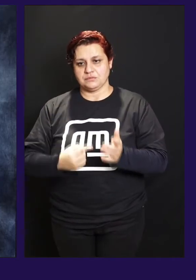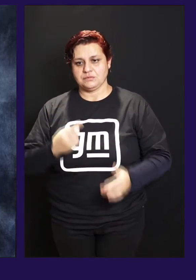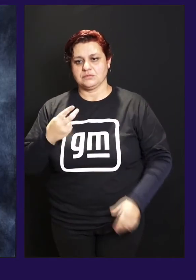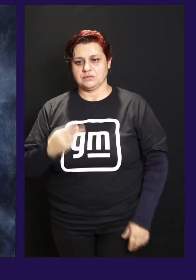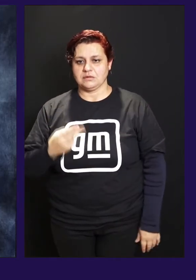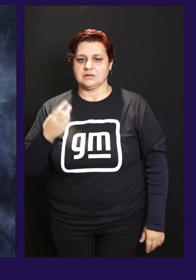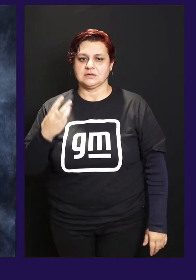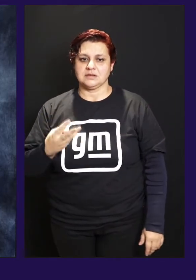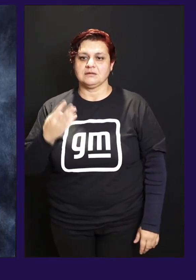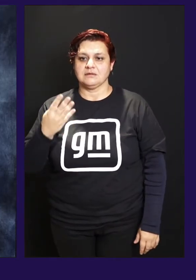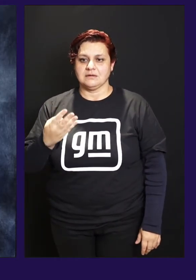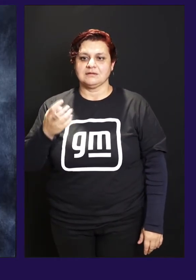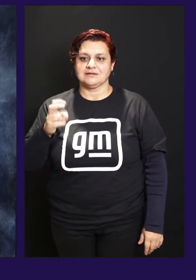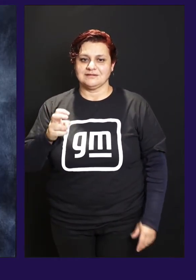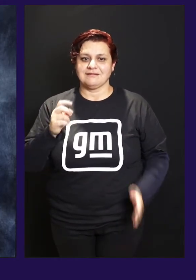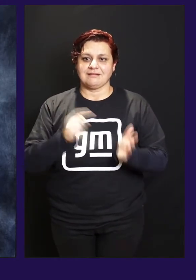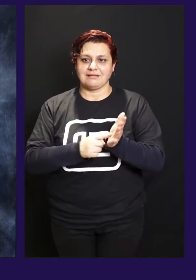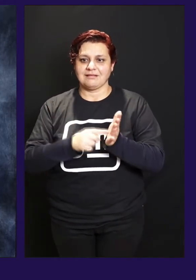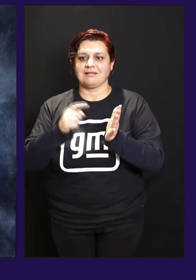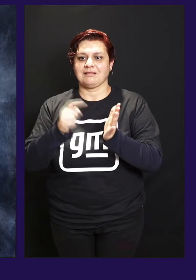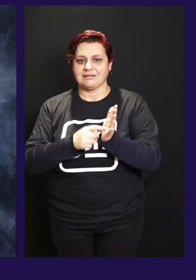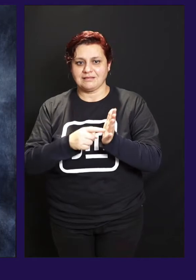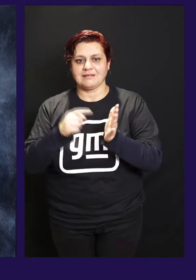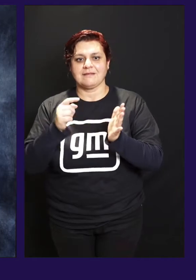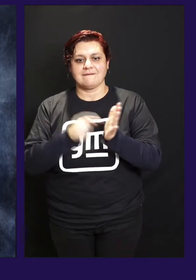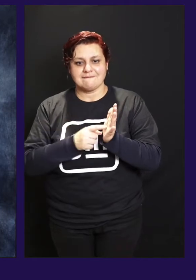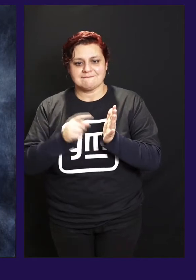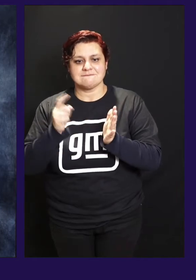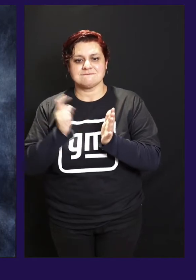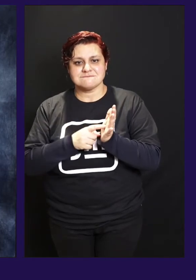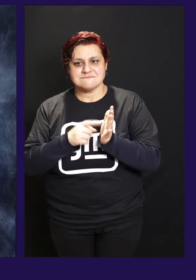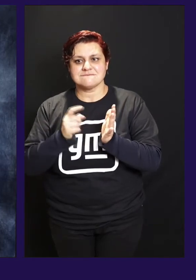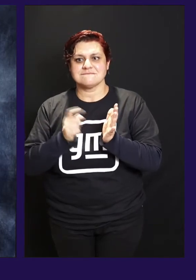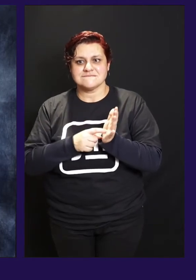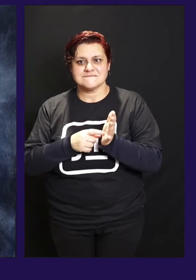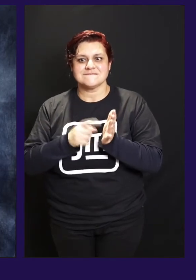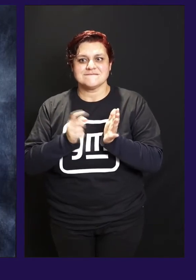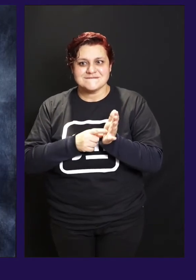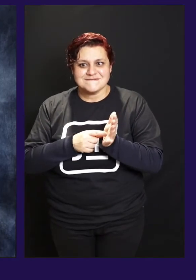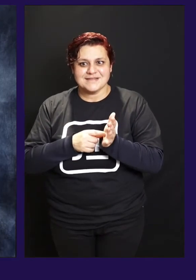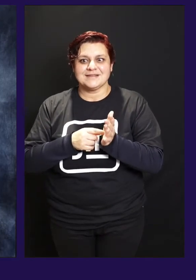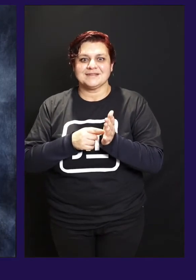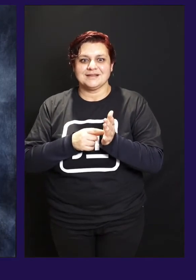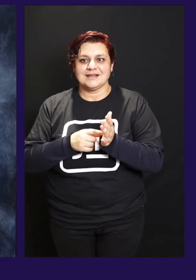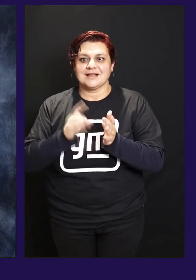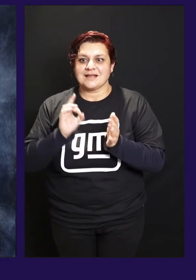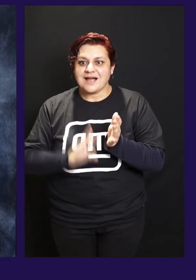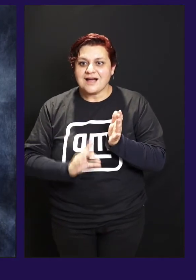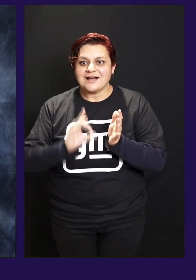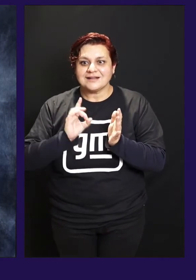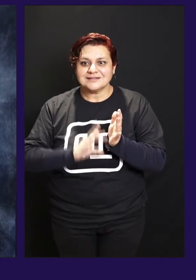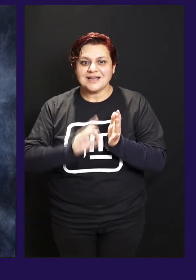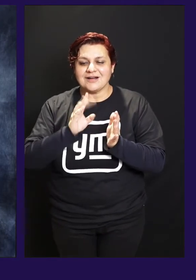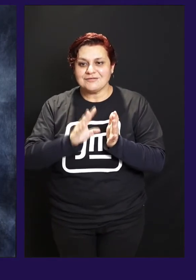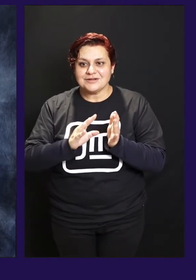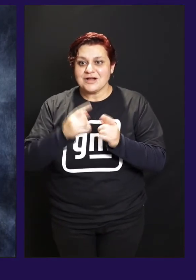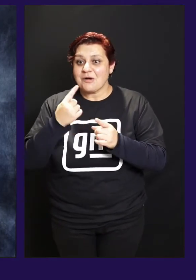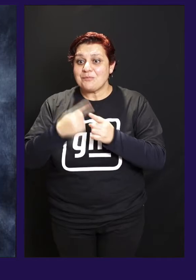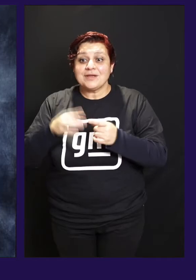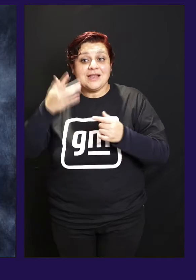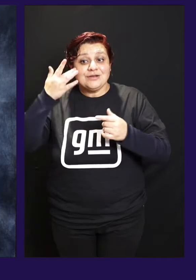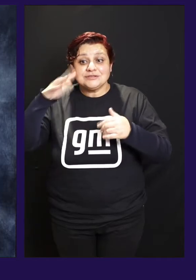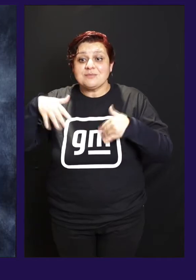fazer parte desse novo mundo, a gente pode criar soluções que podem excluir e não incluir. Antes da